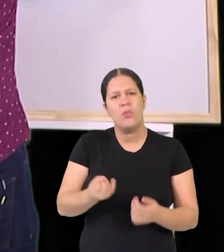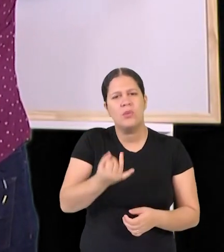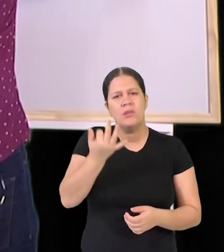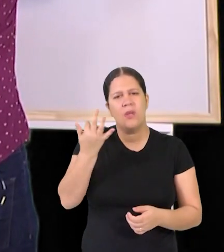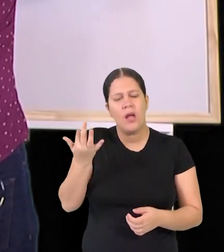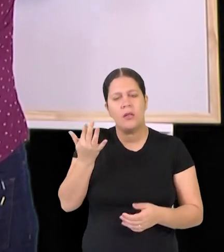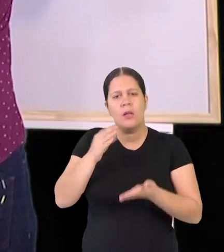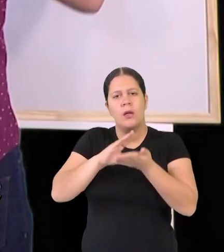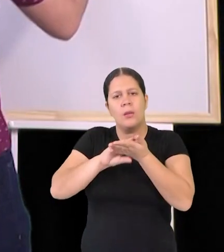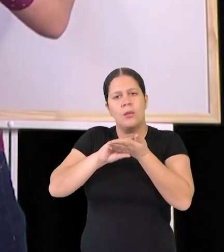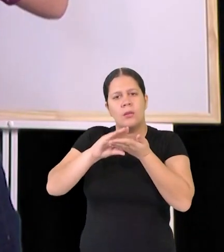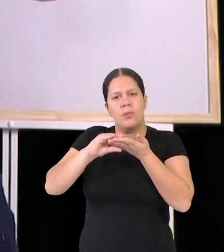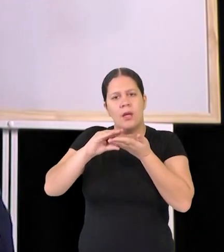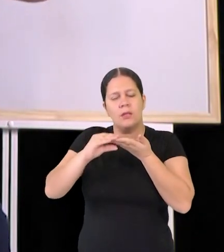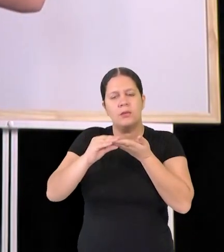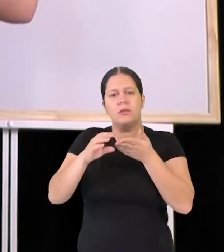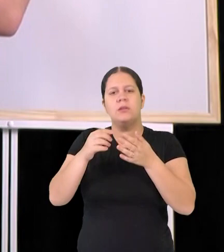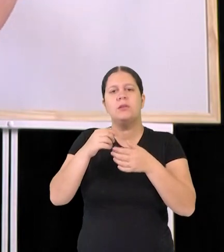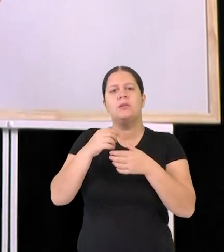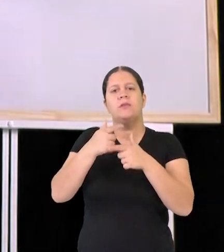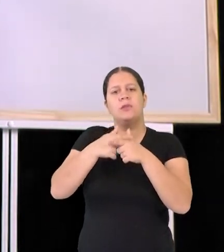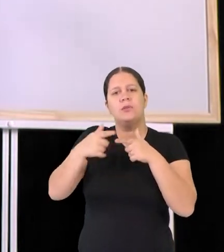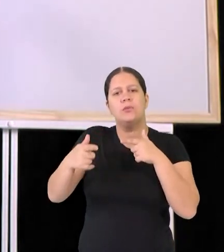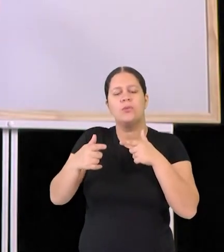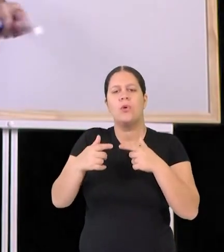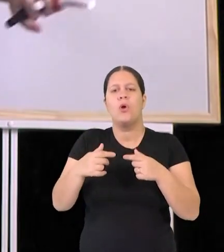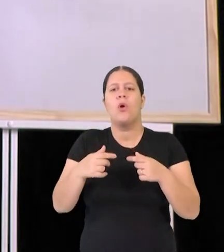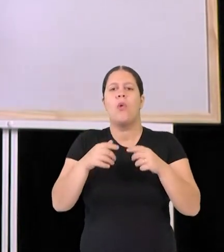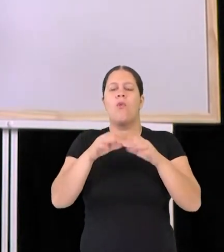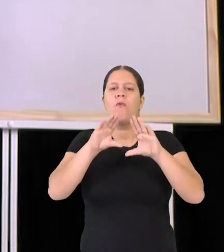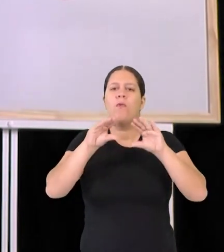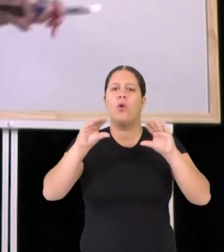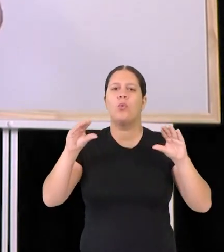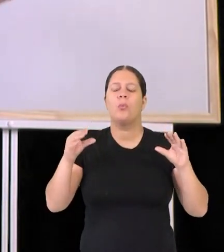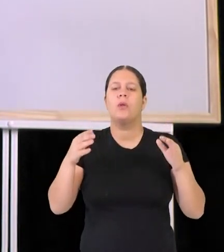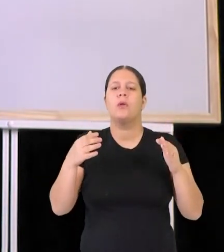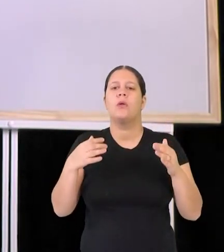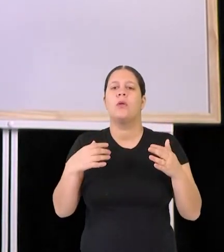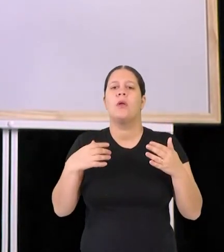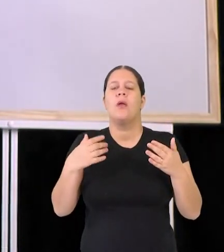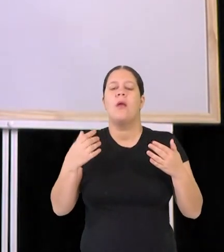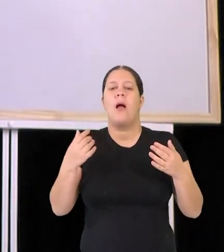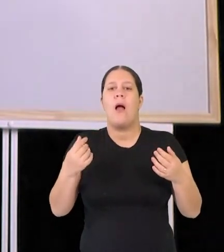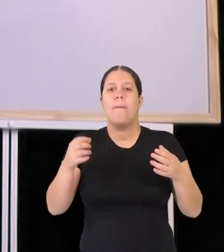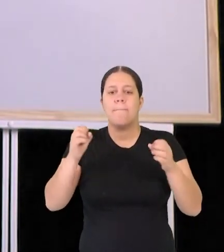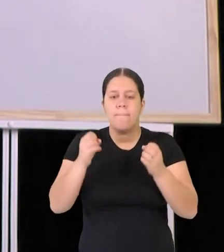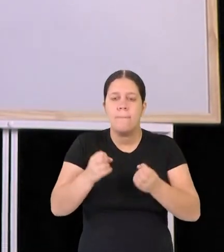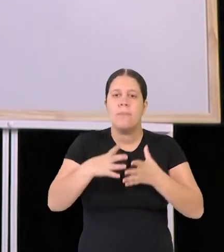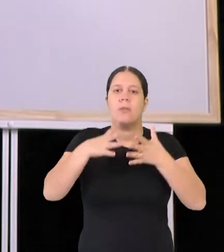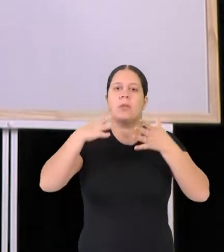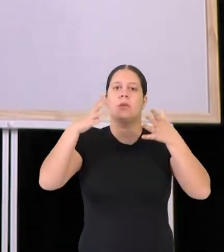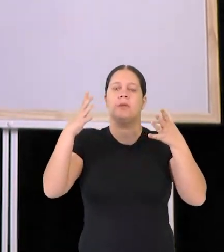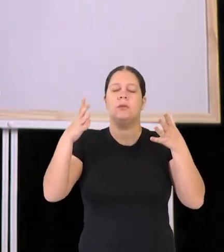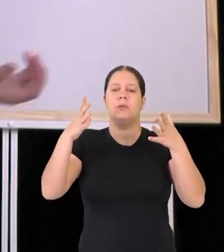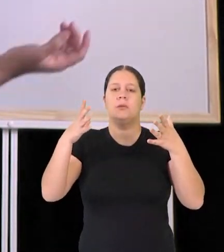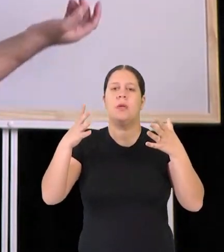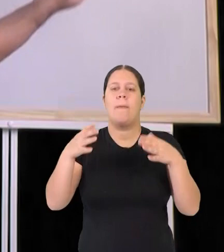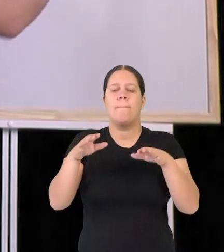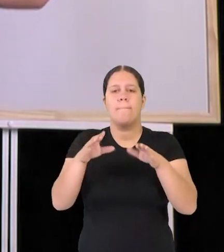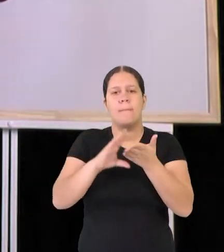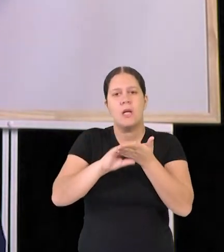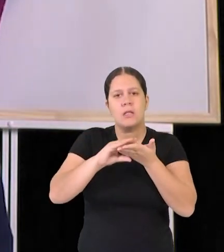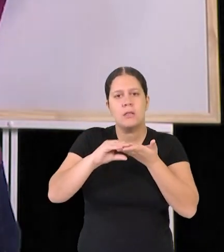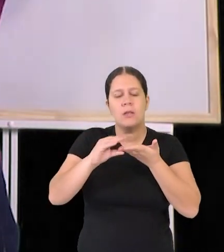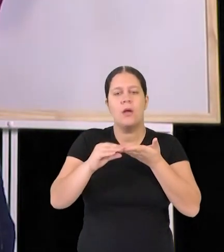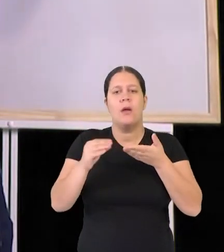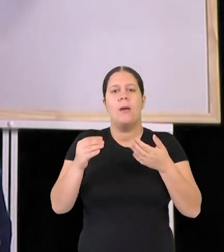de massa dividido pelo volume. Através da explosão, certo? Coisas foram criadas, mas a massa permanece a mesma.